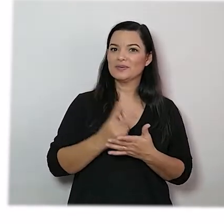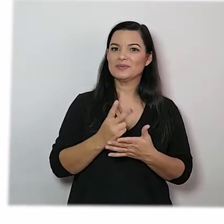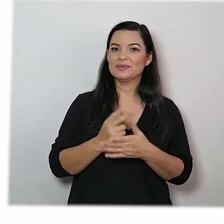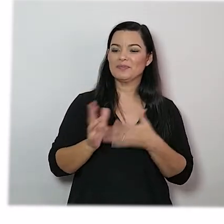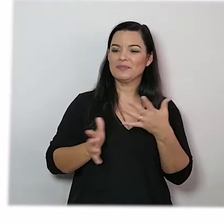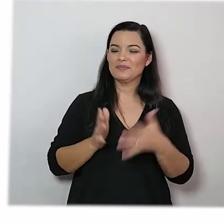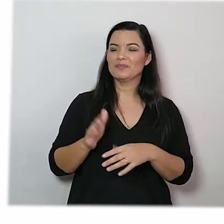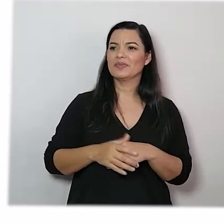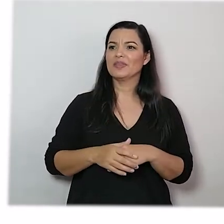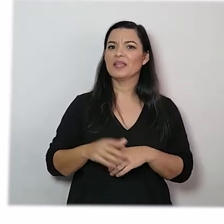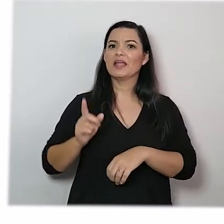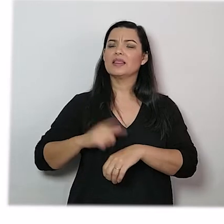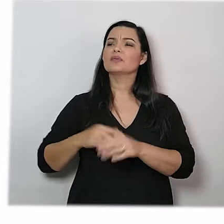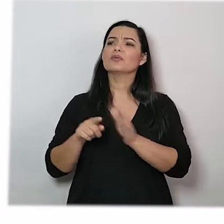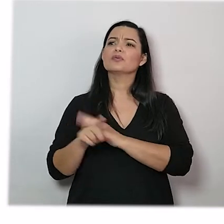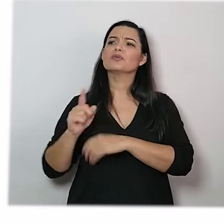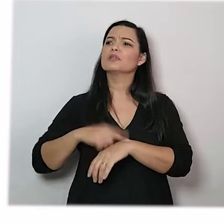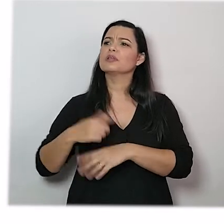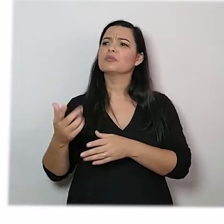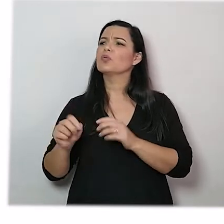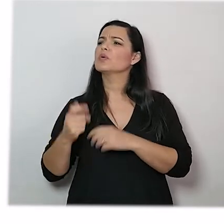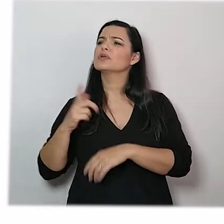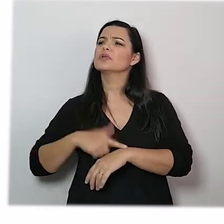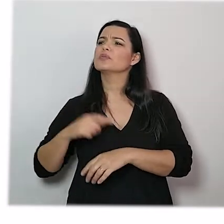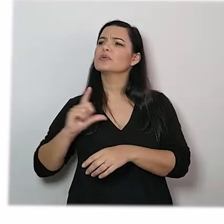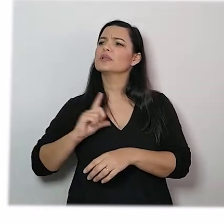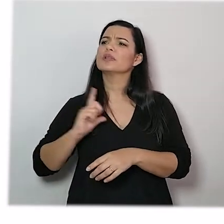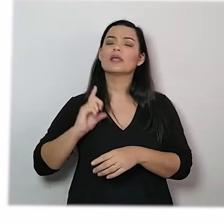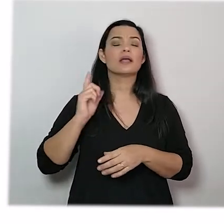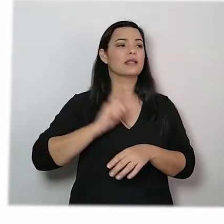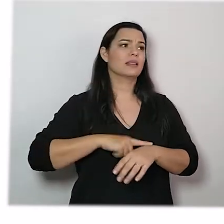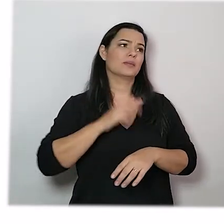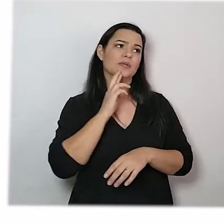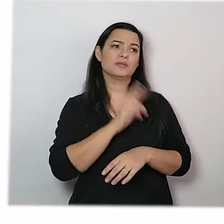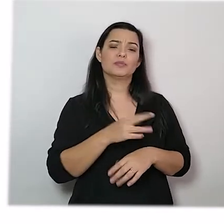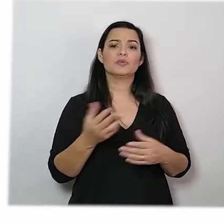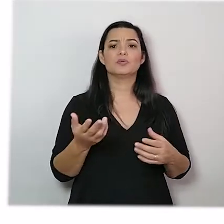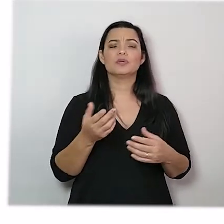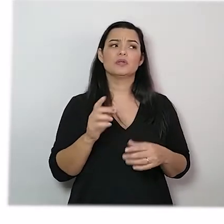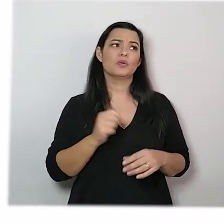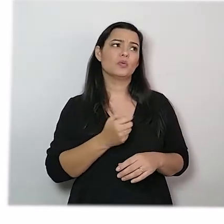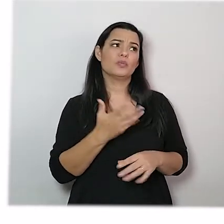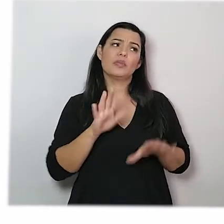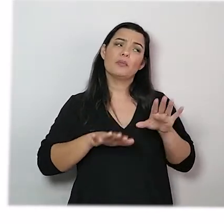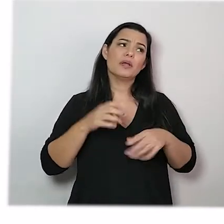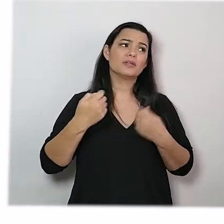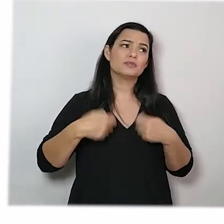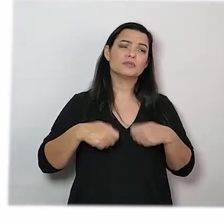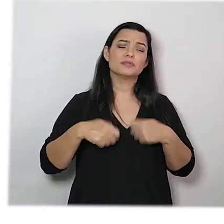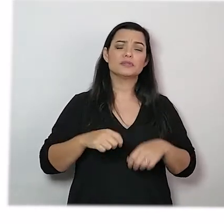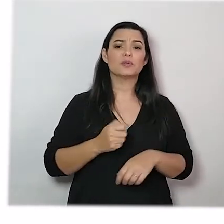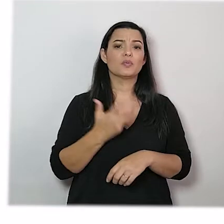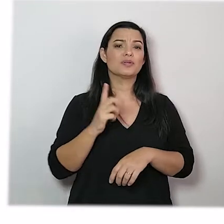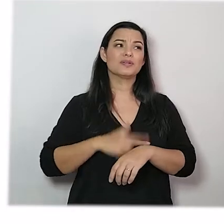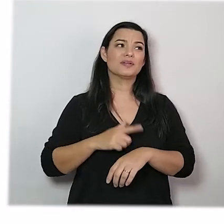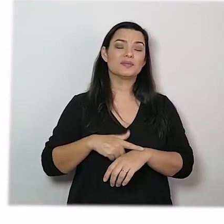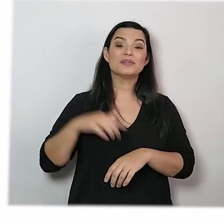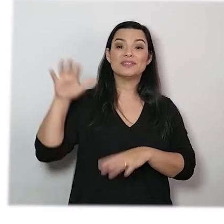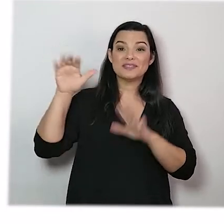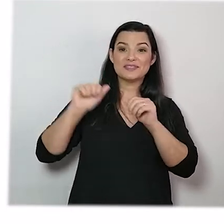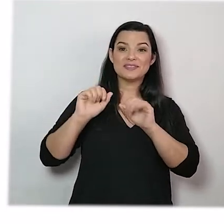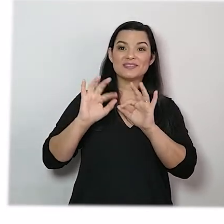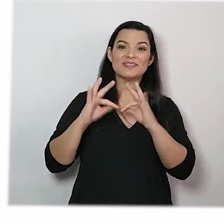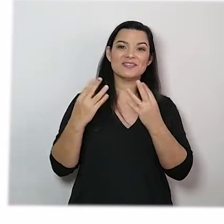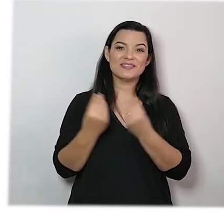O tempo perguntou para o tempo, quanto tempo o tem? O tempo respondeu para tempo, que o tempo tem tanto tempo, quanto tempo o tem? Chama a sua